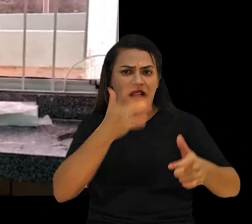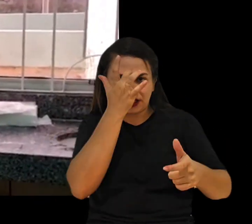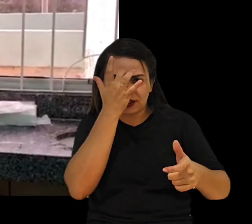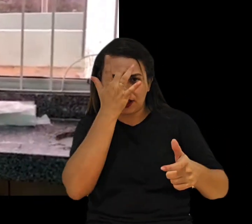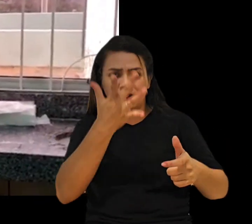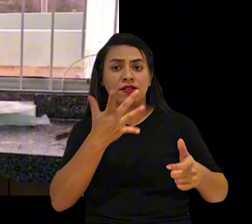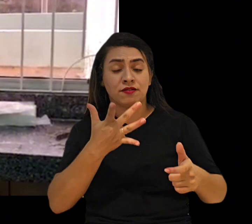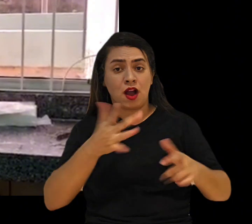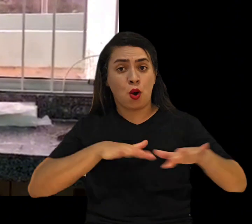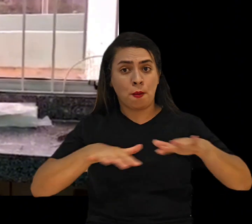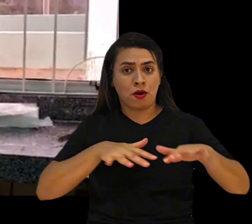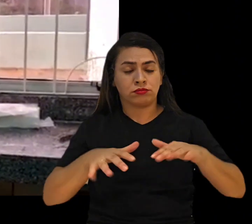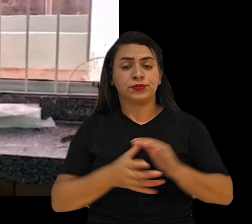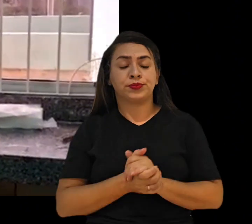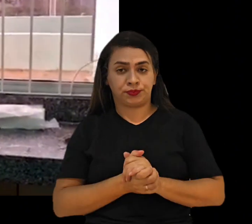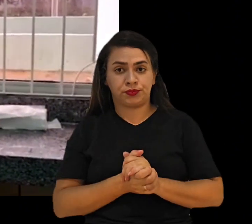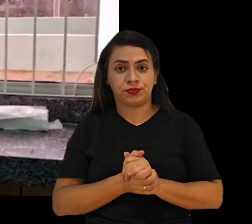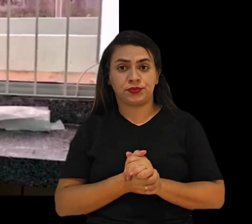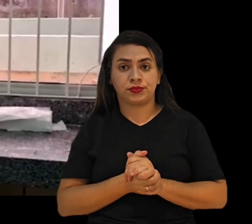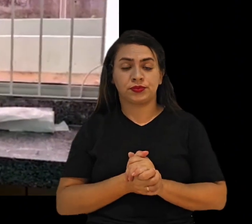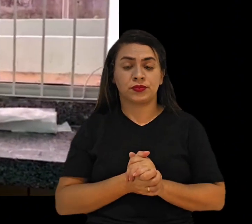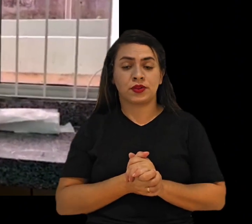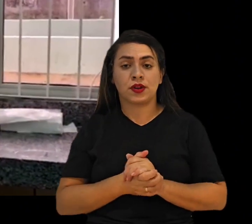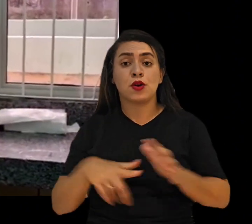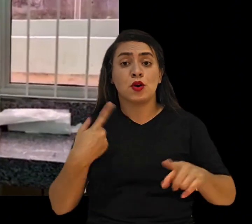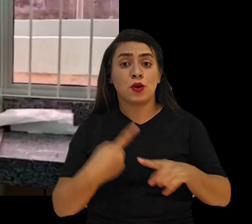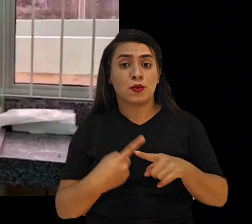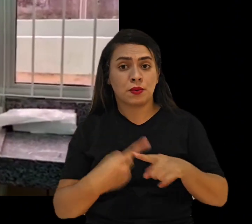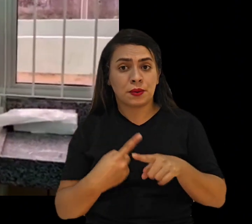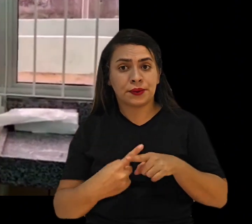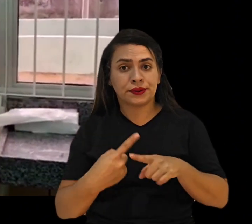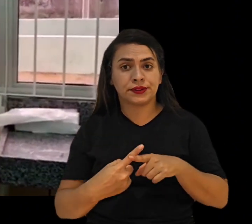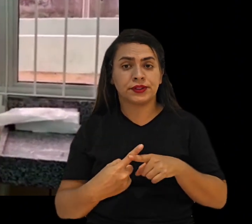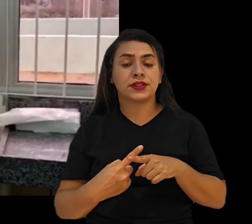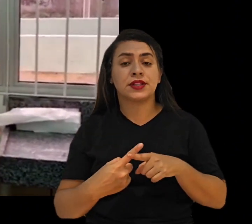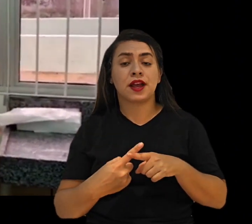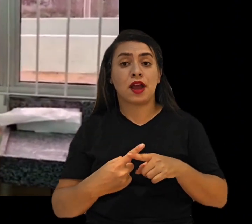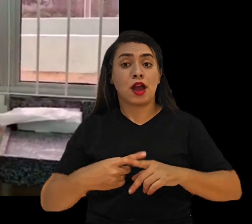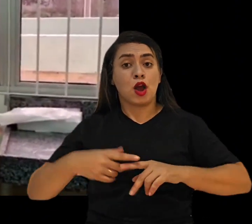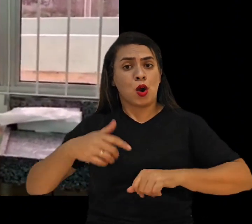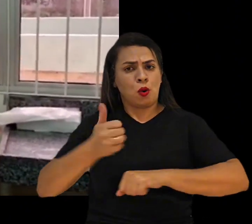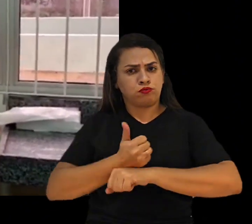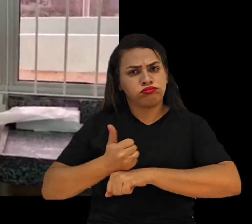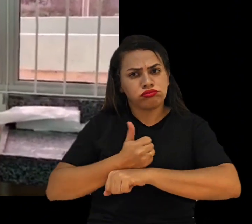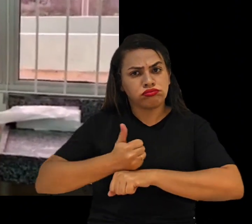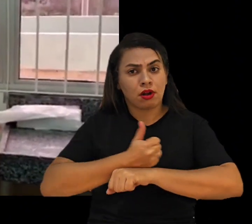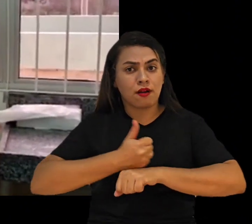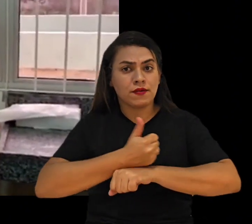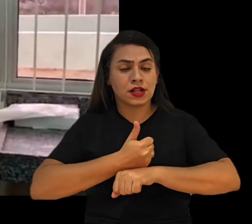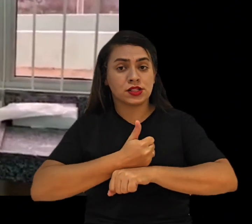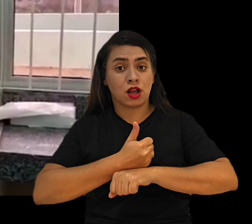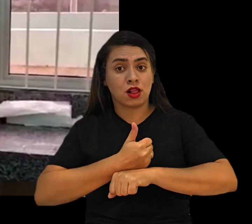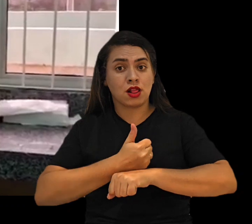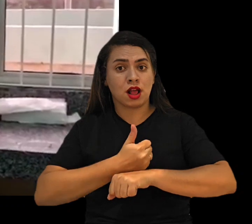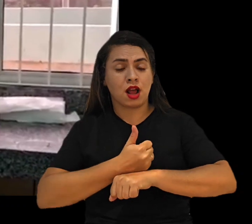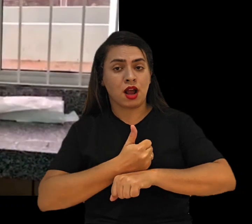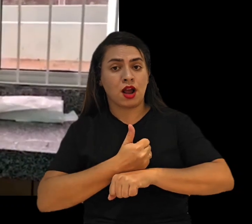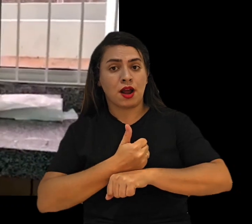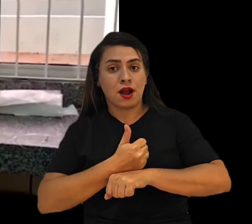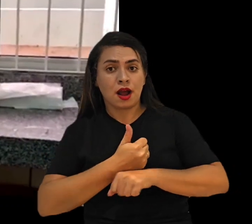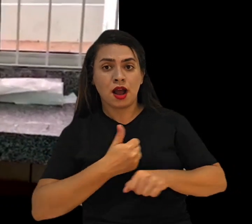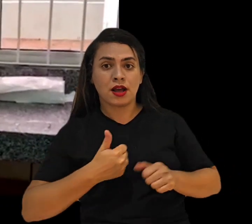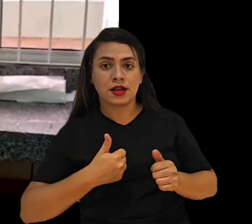facilmente manipulado quando o coletador for fazer a coleta no braço do paciente ou em outro local. Então a gente tem que ficar